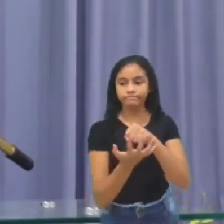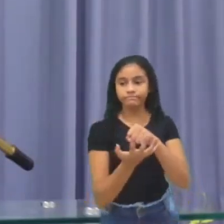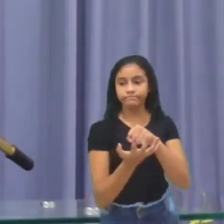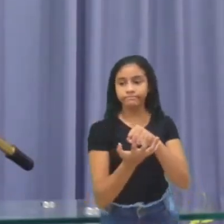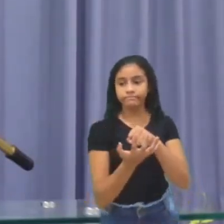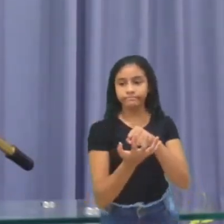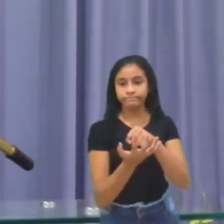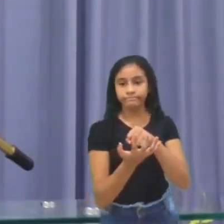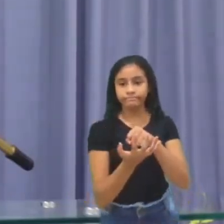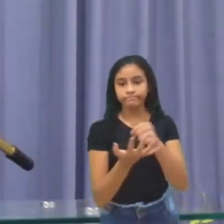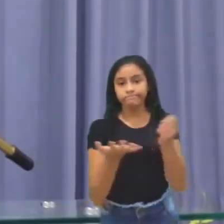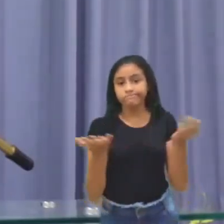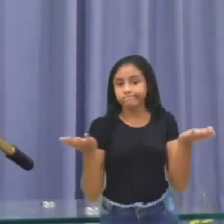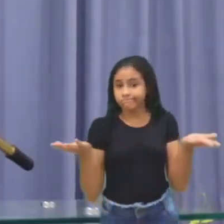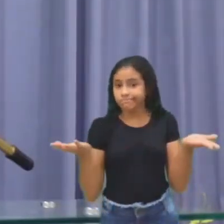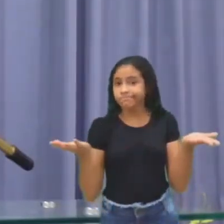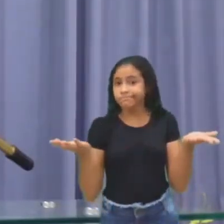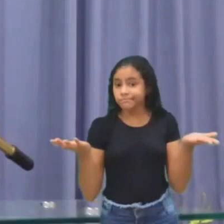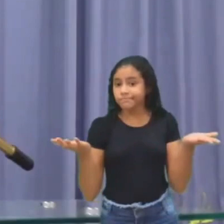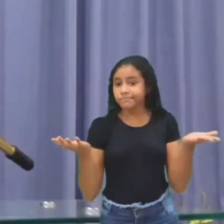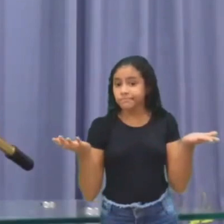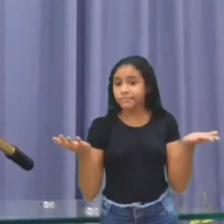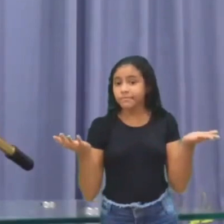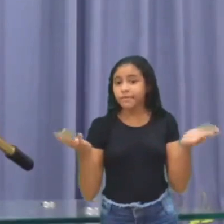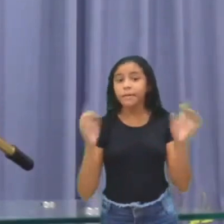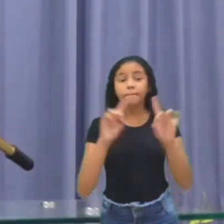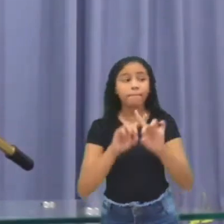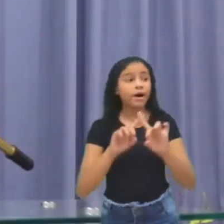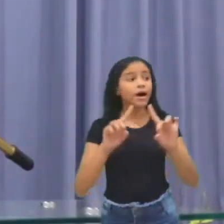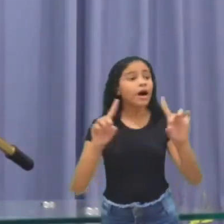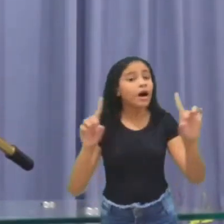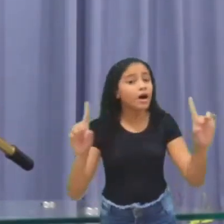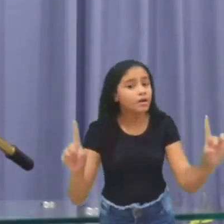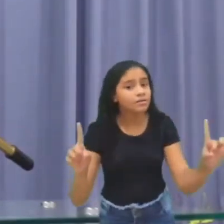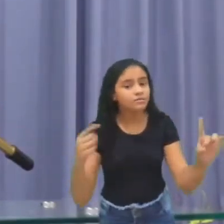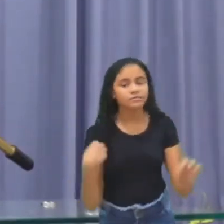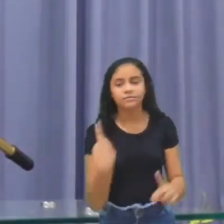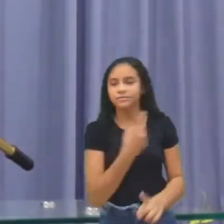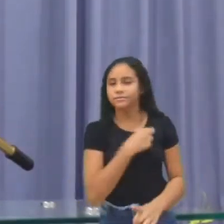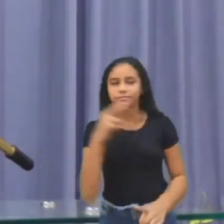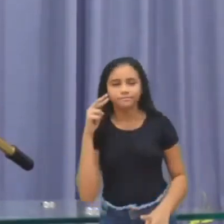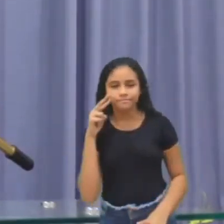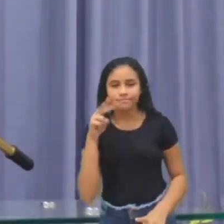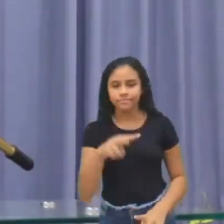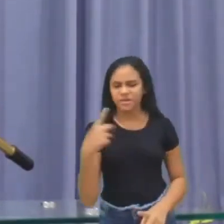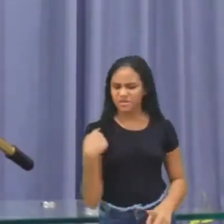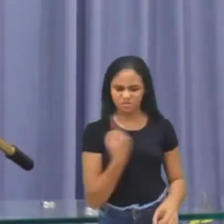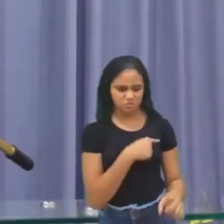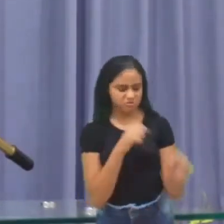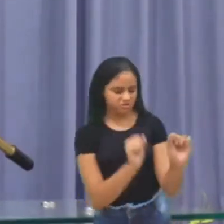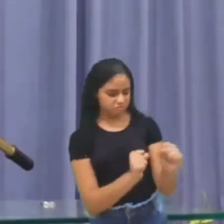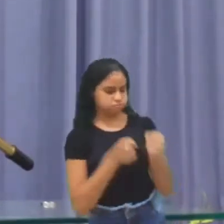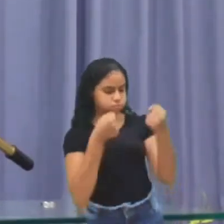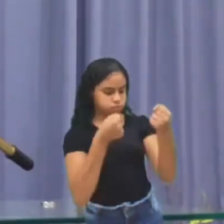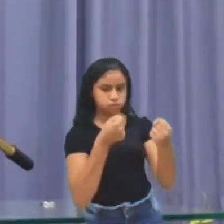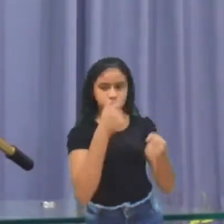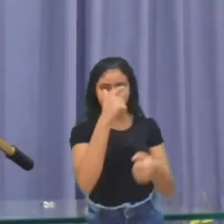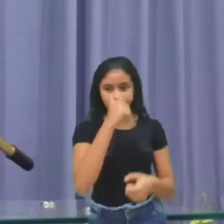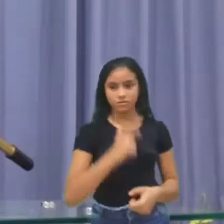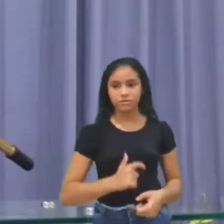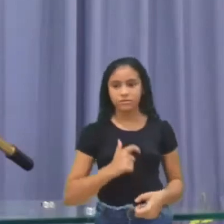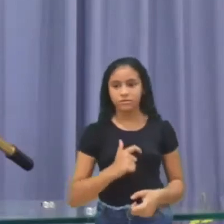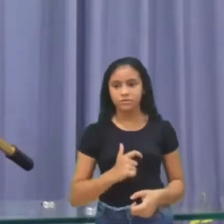a isto. Porém, nós não olhamos para as nossas forças. Nós